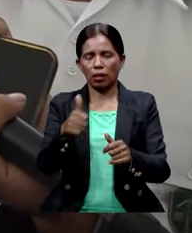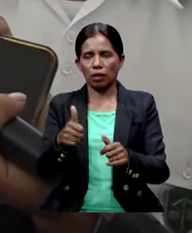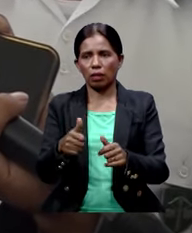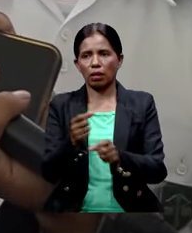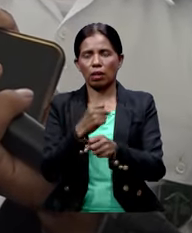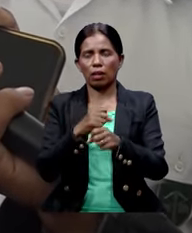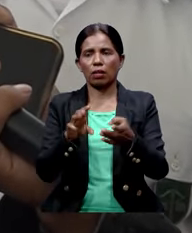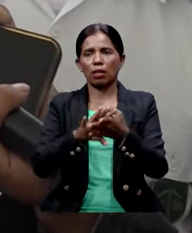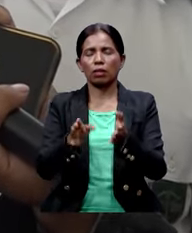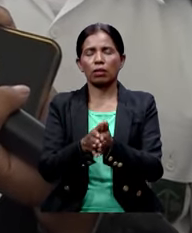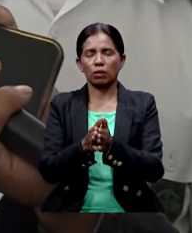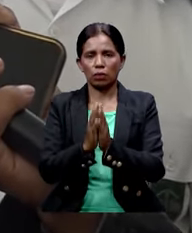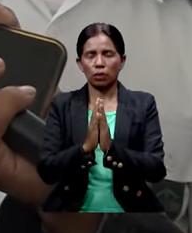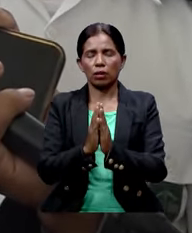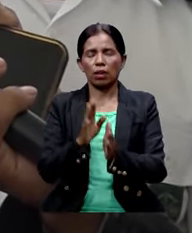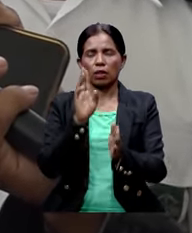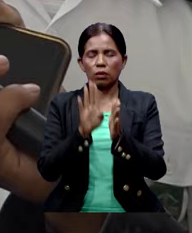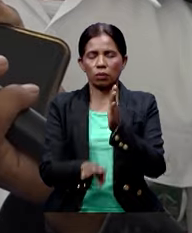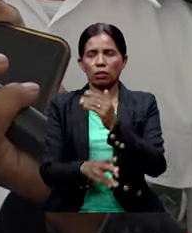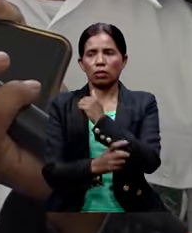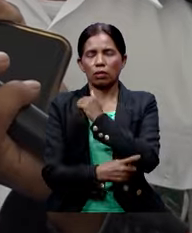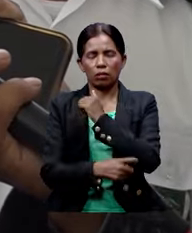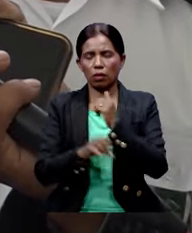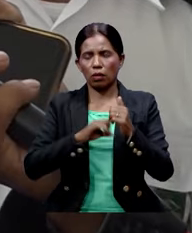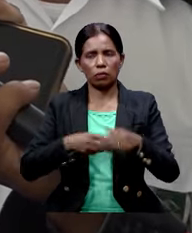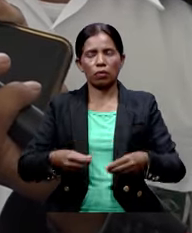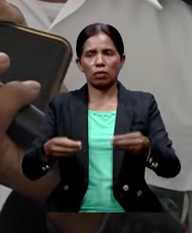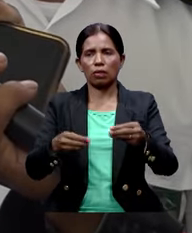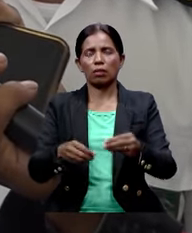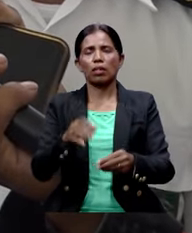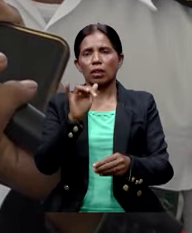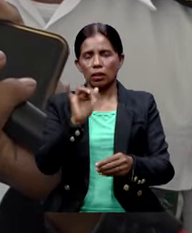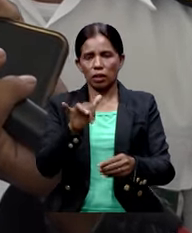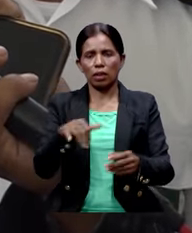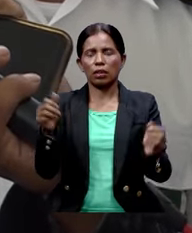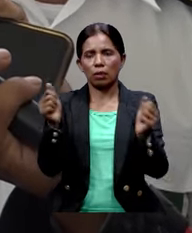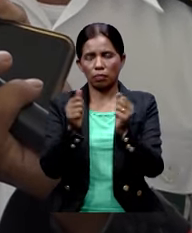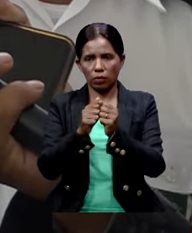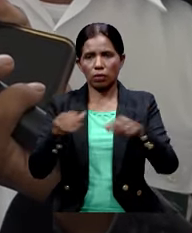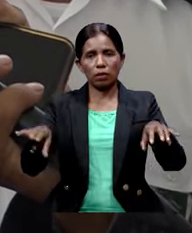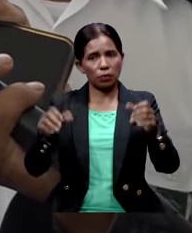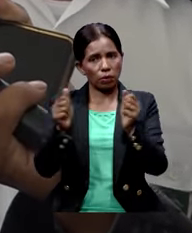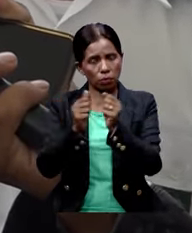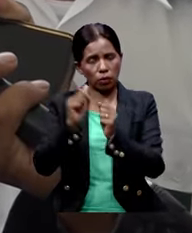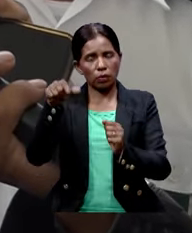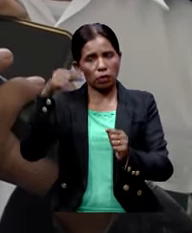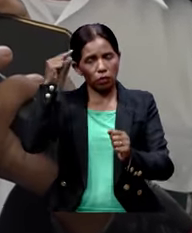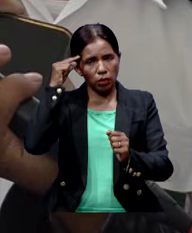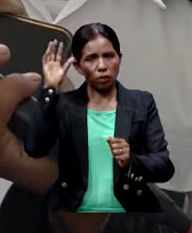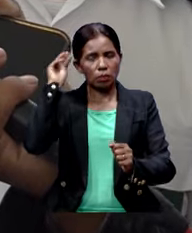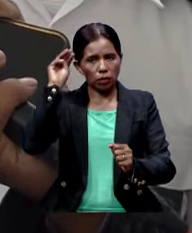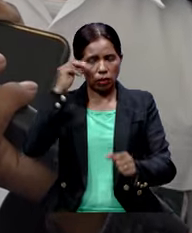halo pedido, o indulto, e ao foco era lá, né? Coordenação com. Governo, ele o Ministério da